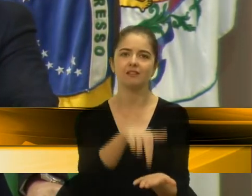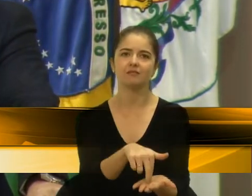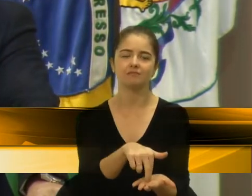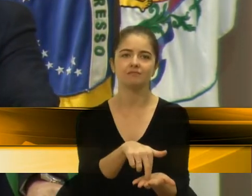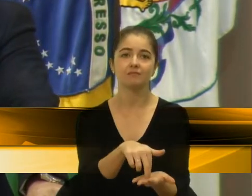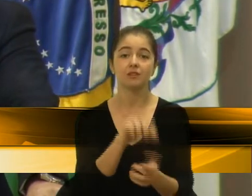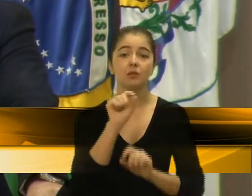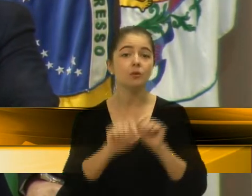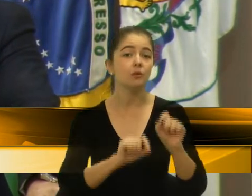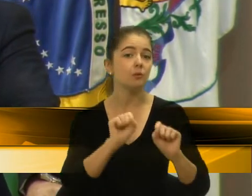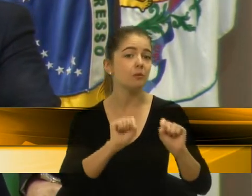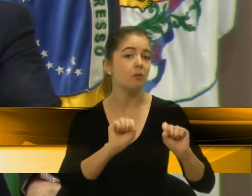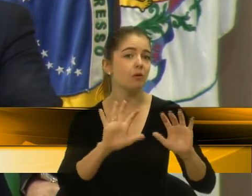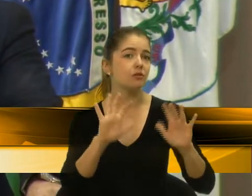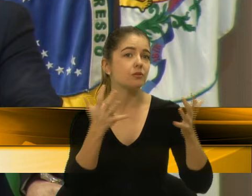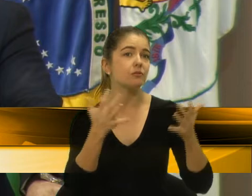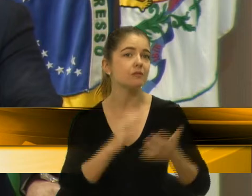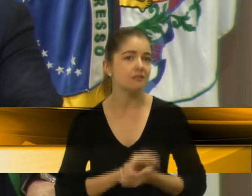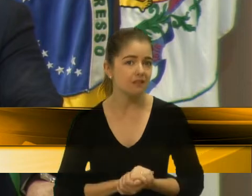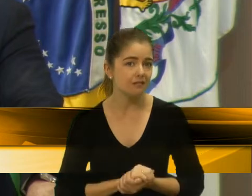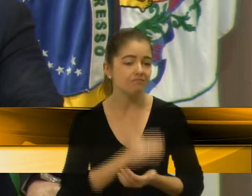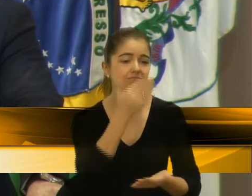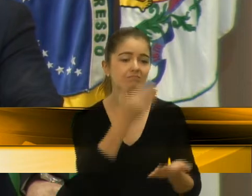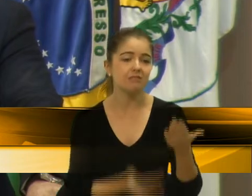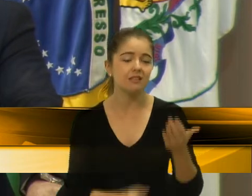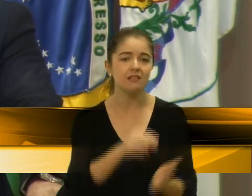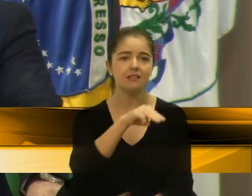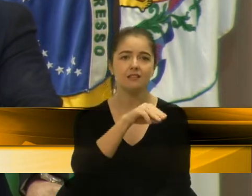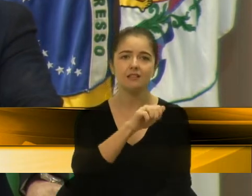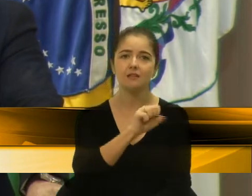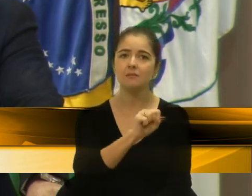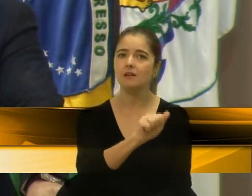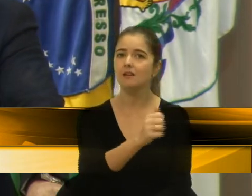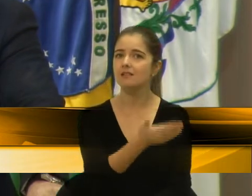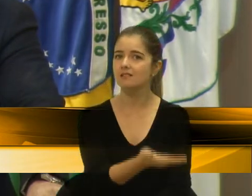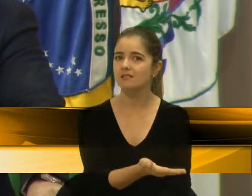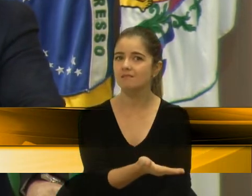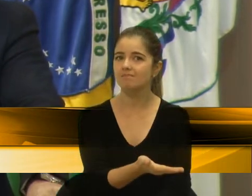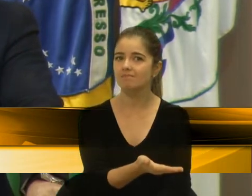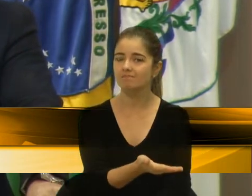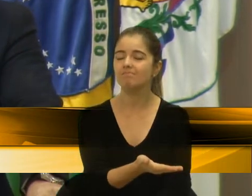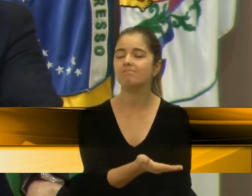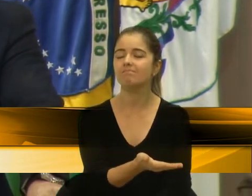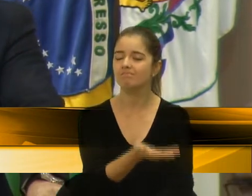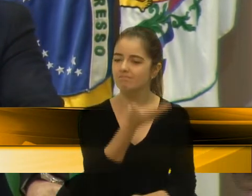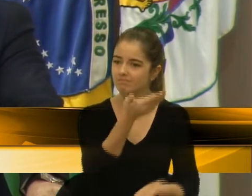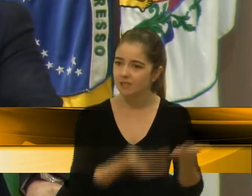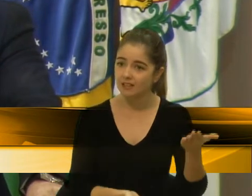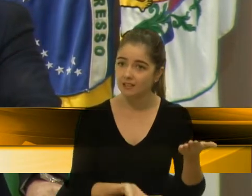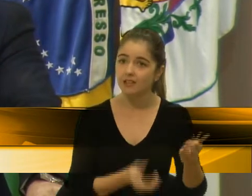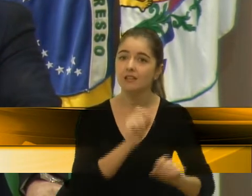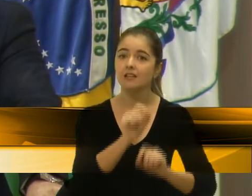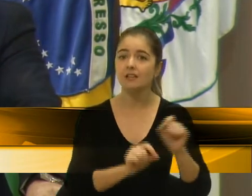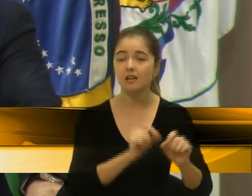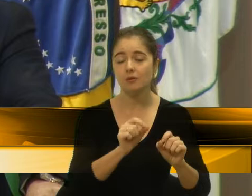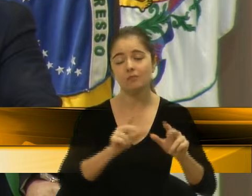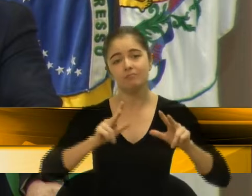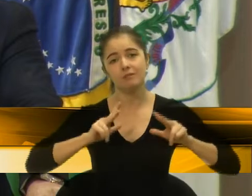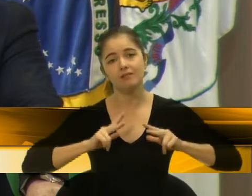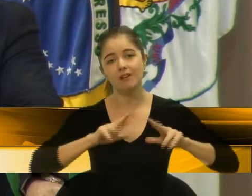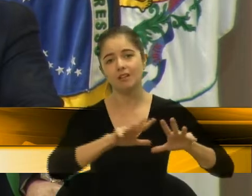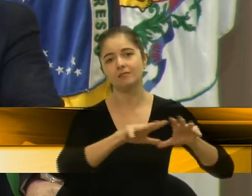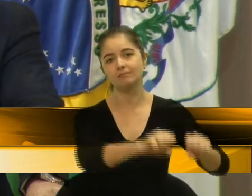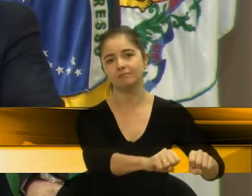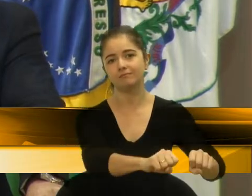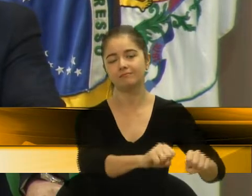pode acontecer é isso, é o município perder a Maesa, infelizmente, e aí ela vai acabar nas mãos da iniciativa privada. A